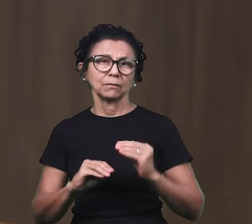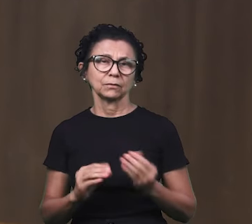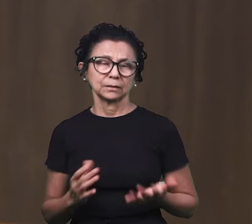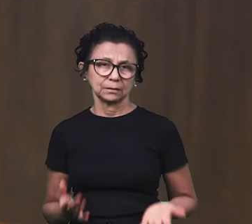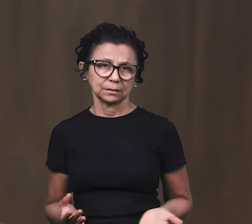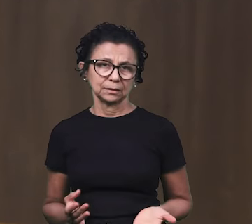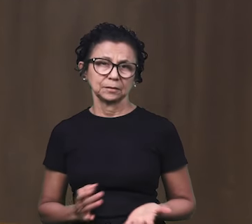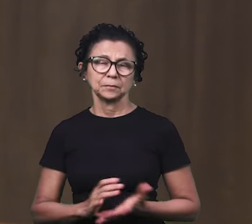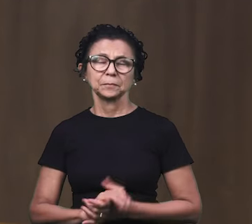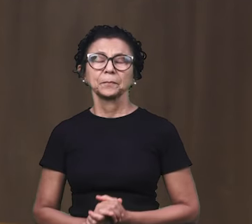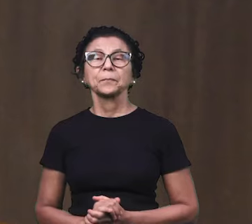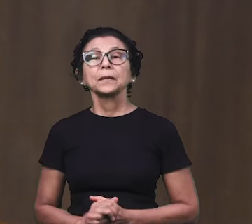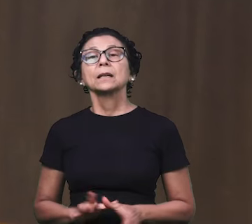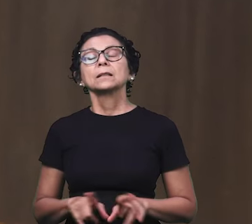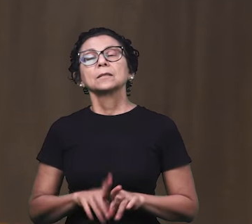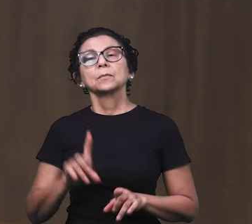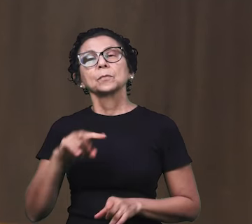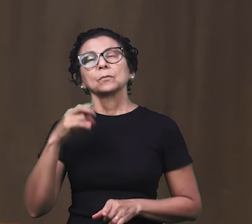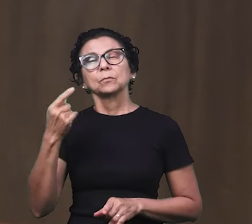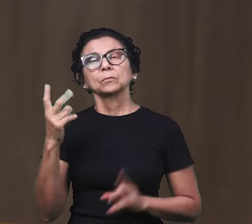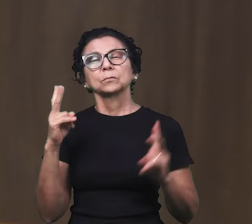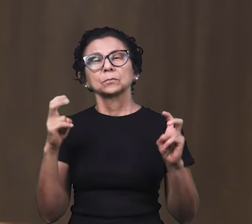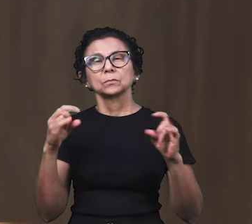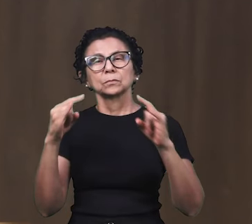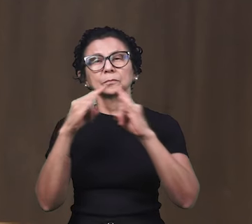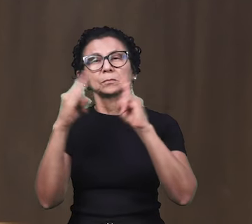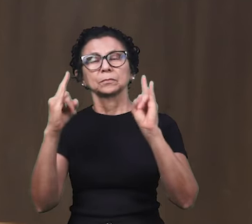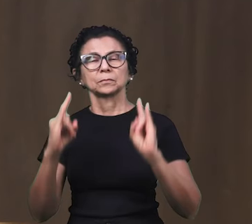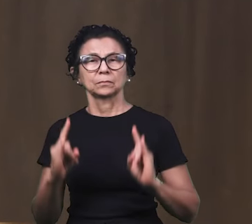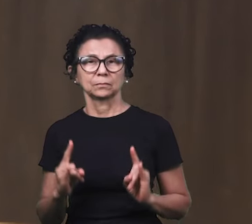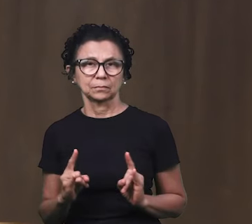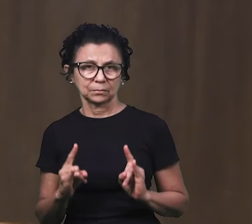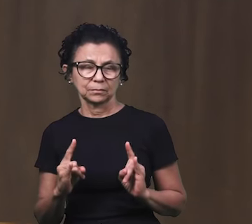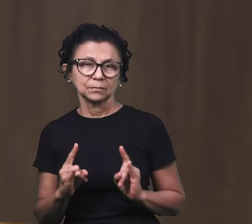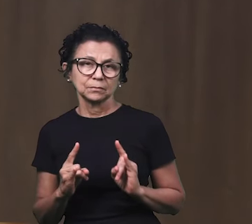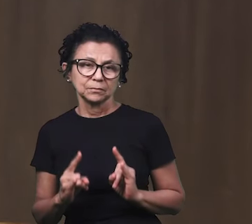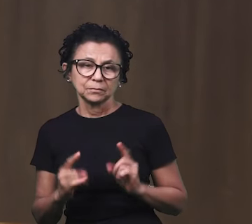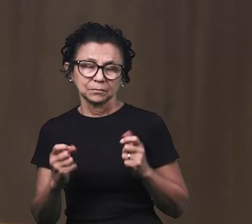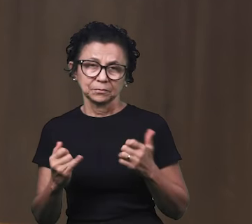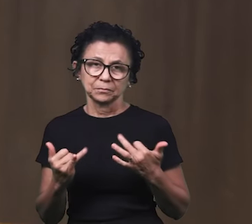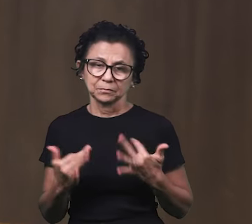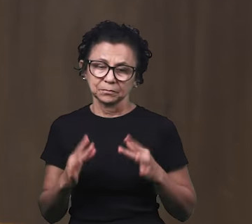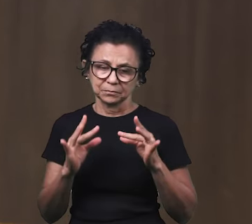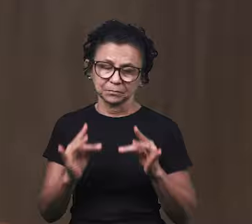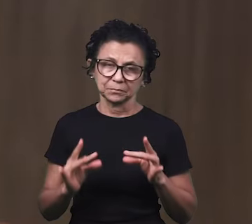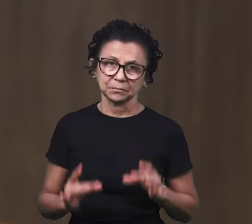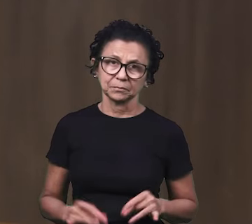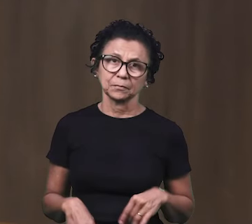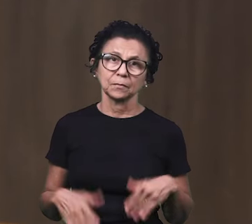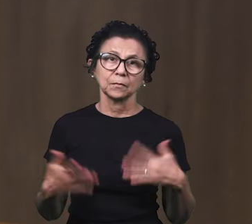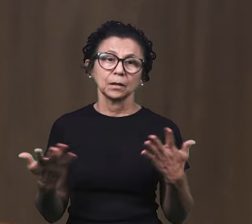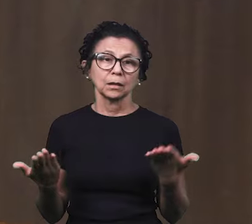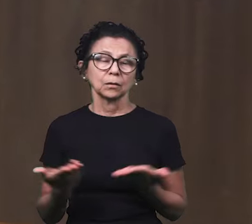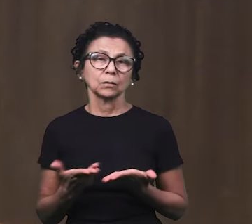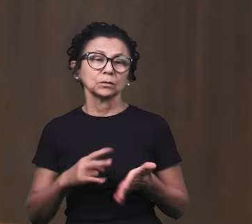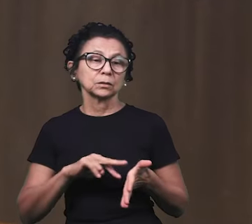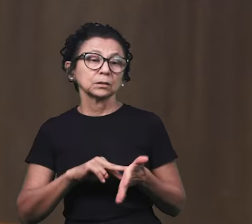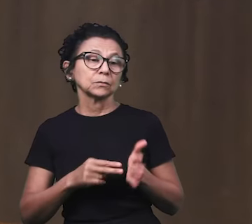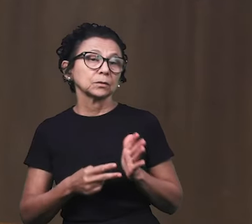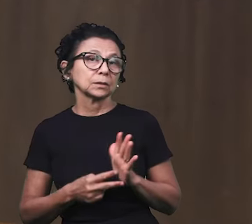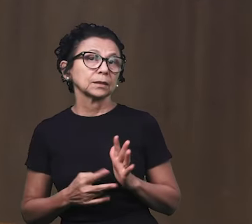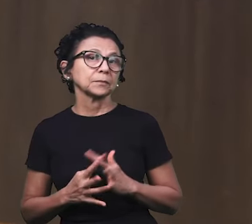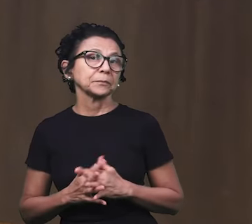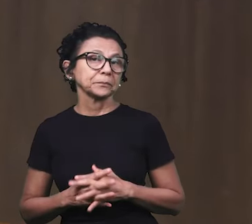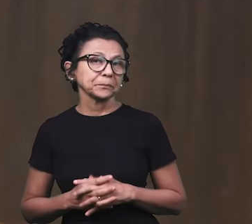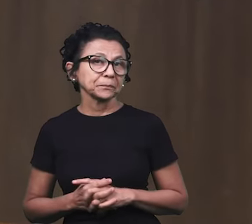acerca do tabernáculo. Mas para nós hoje, o significado desta palavra para nós é o seguinte: nós